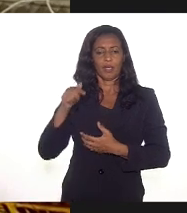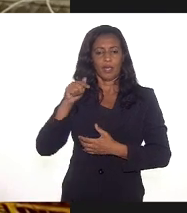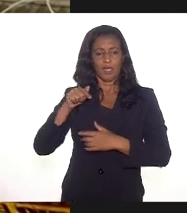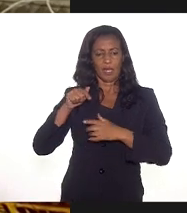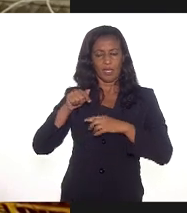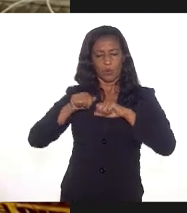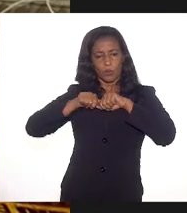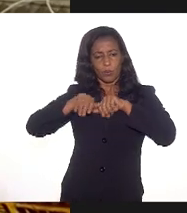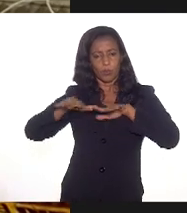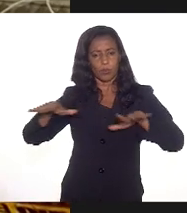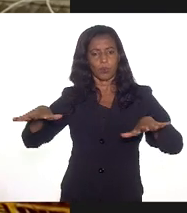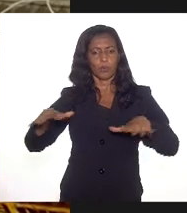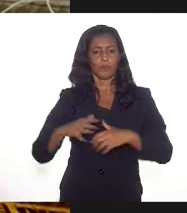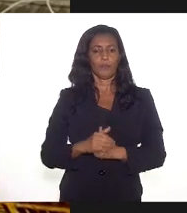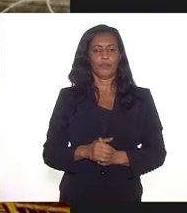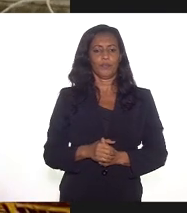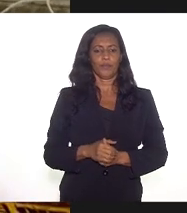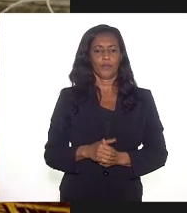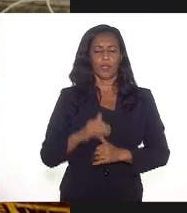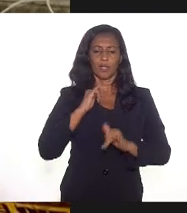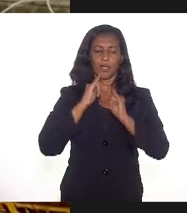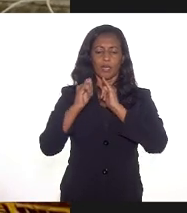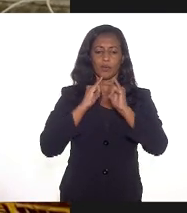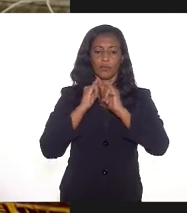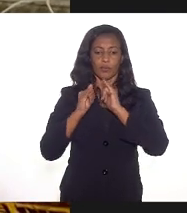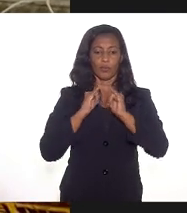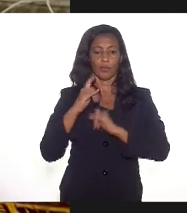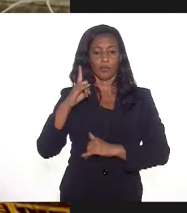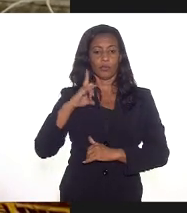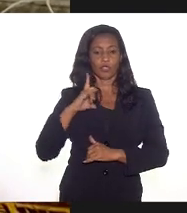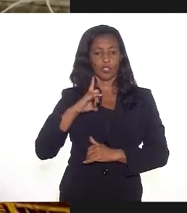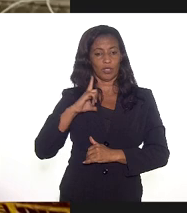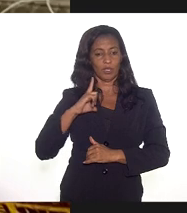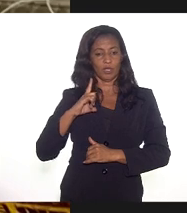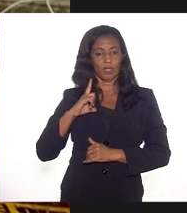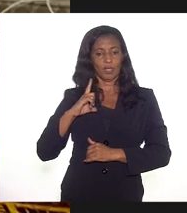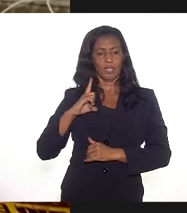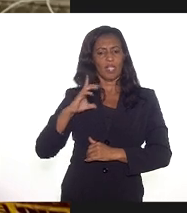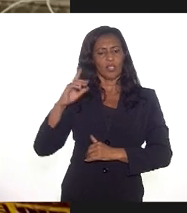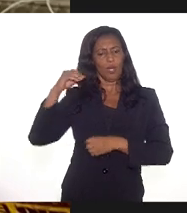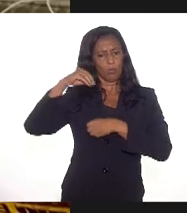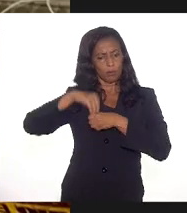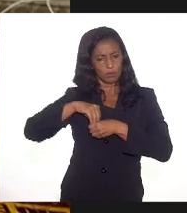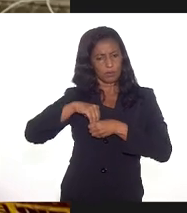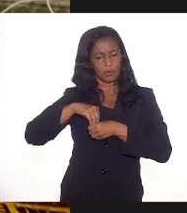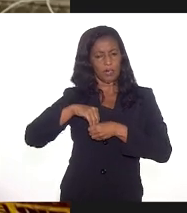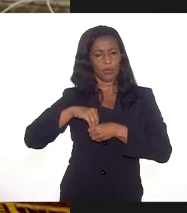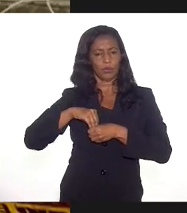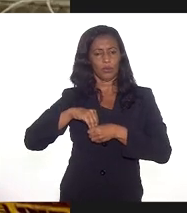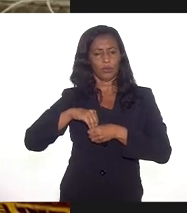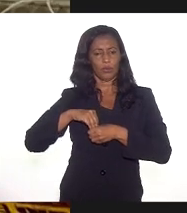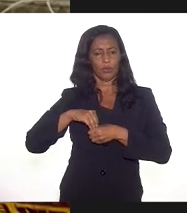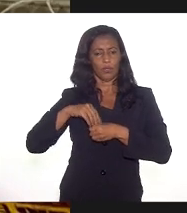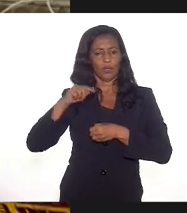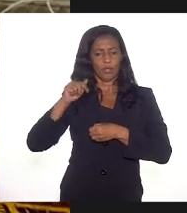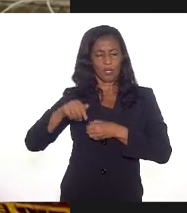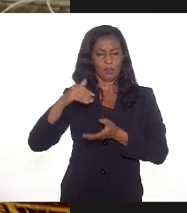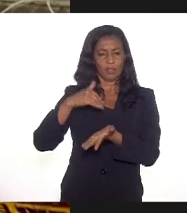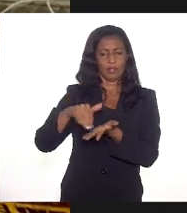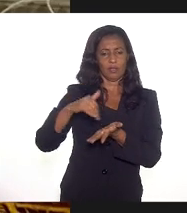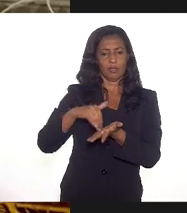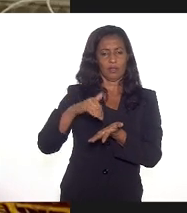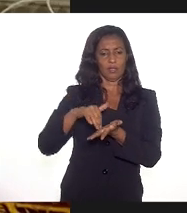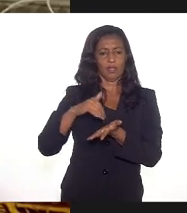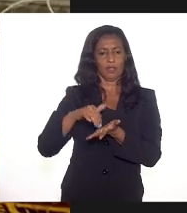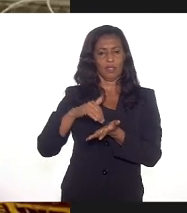larga escala. Informamos que já se encontra em curso iniciativa desta secretaria